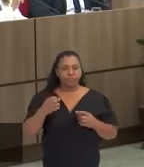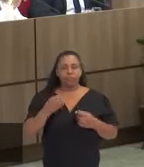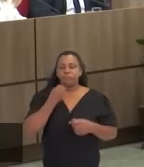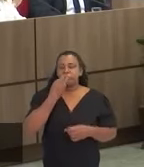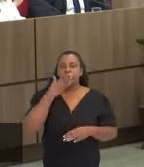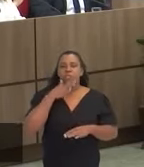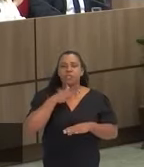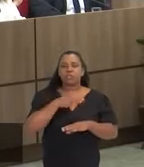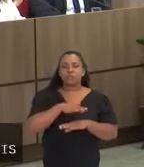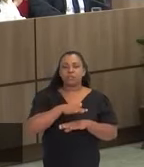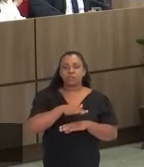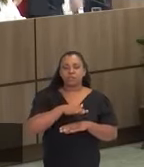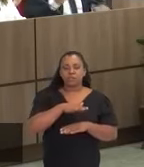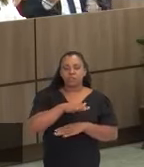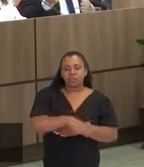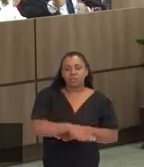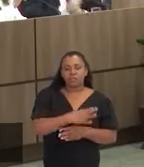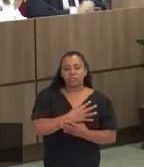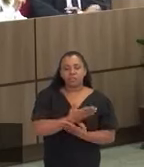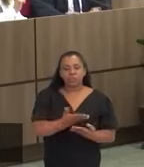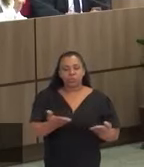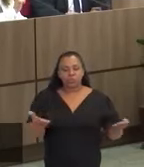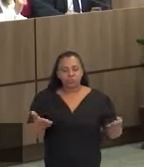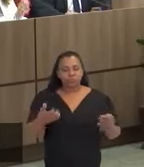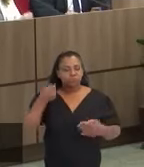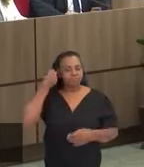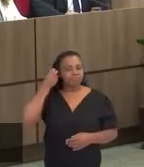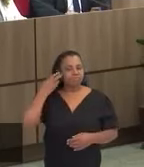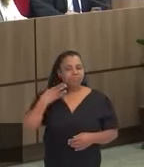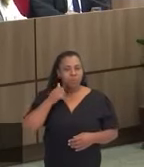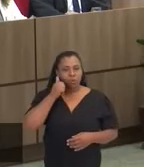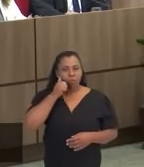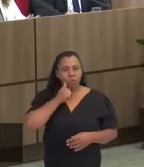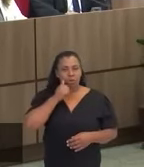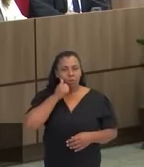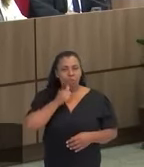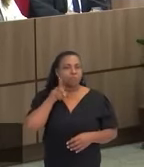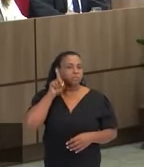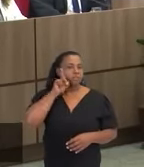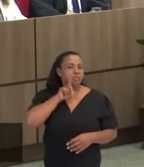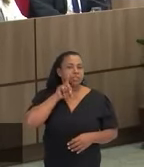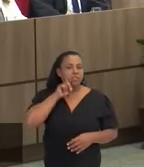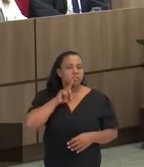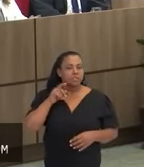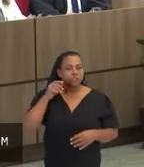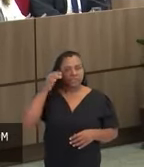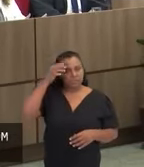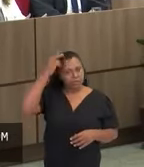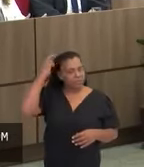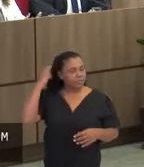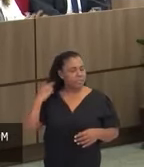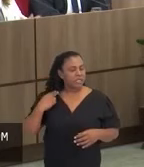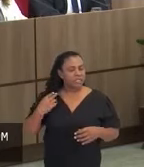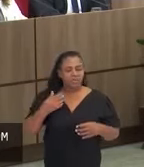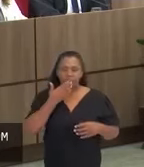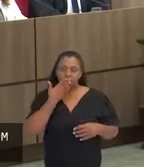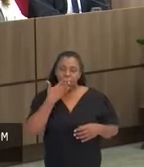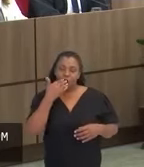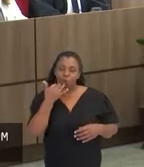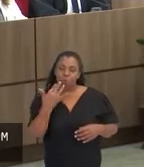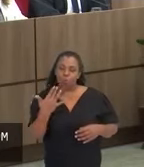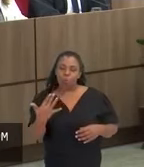Vou fazer minha autodescrição, em primeiro lugar. Sou uma mulher parda, cabelos pretos, com luzes, para variar, porque a maioria das mulheres